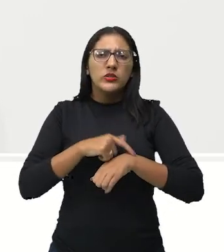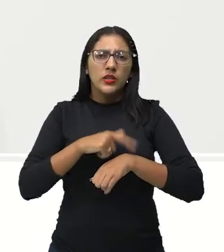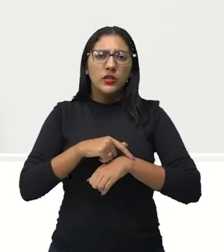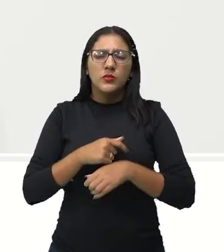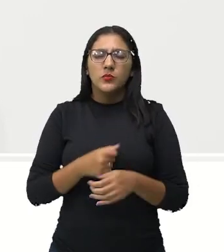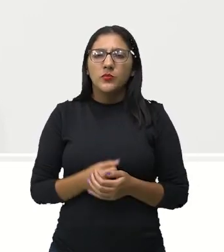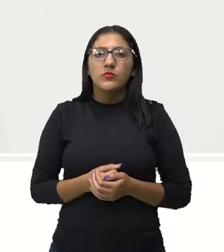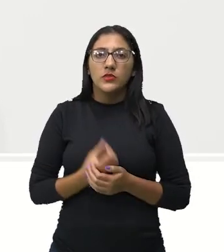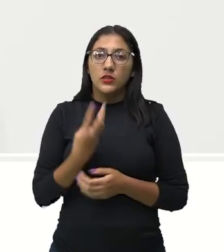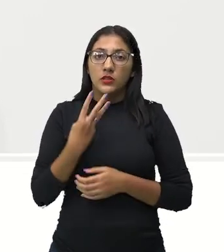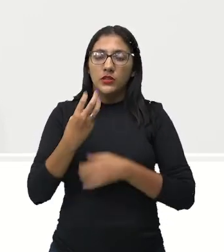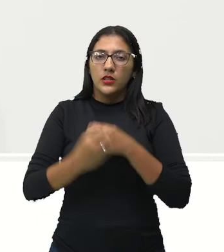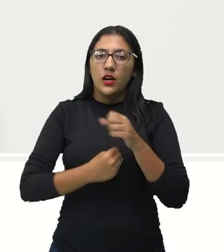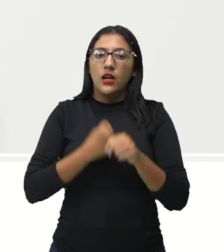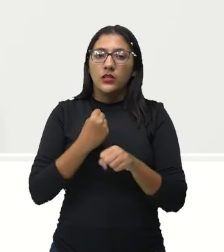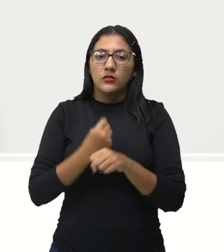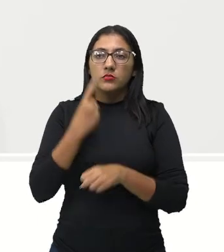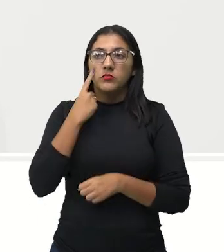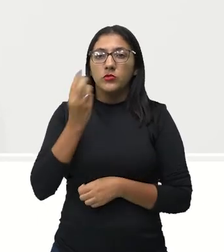aplicado? Por 3 anos.